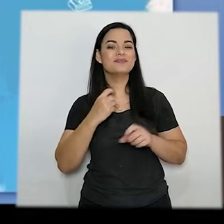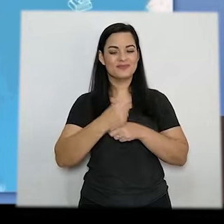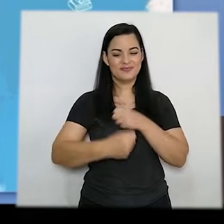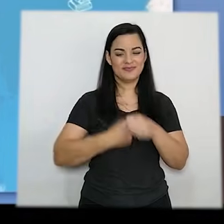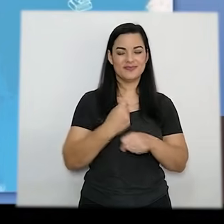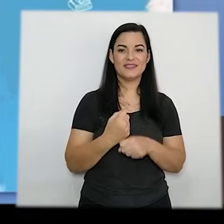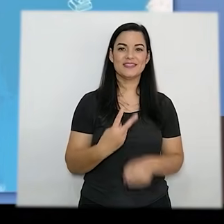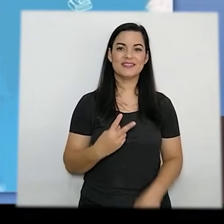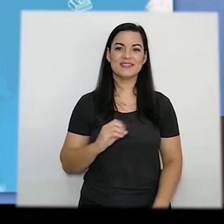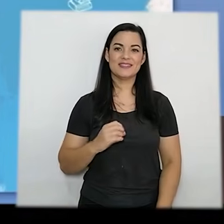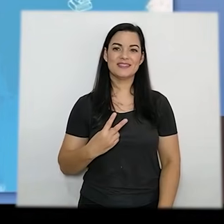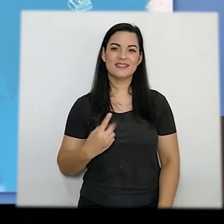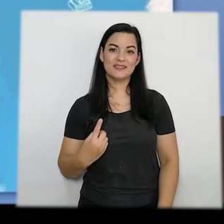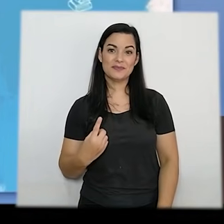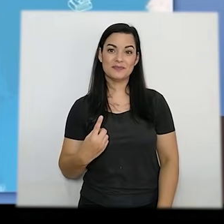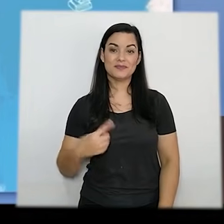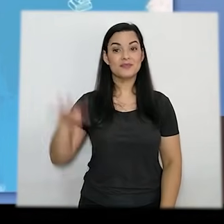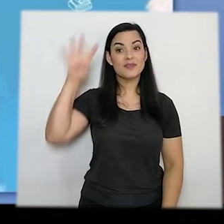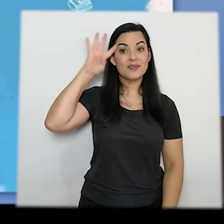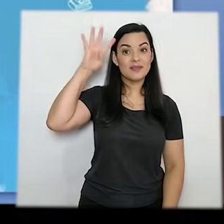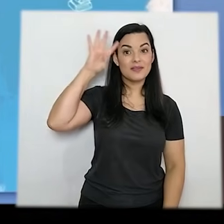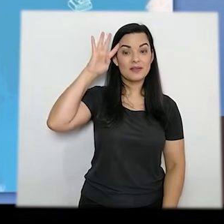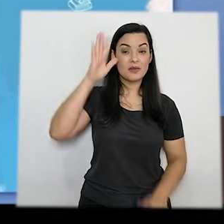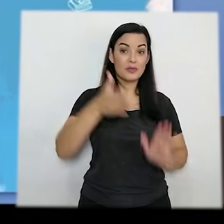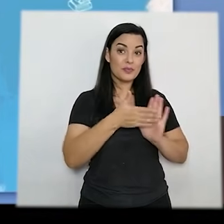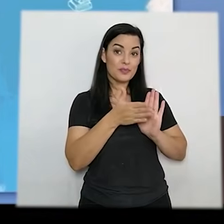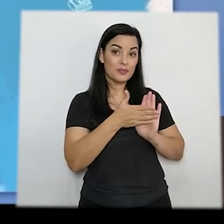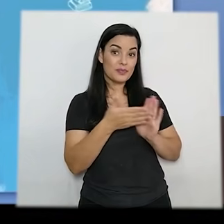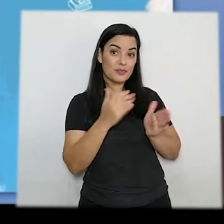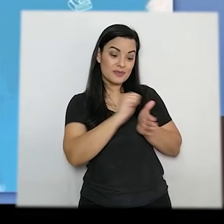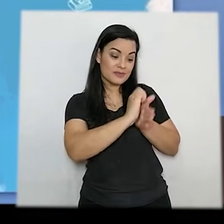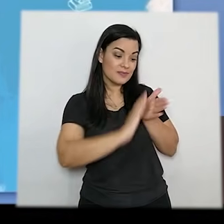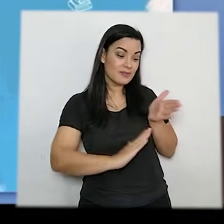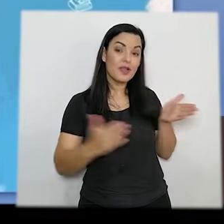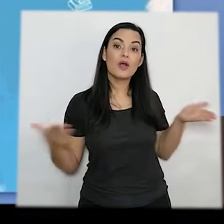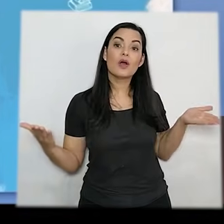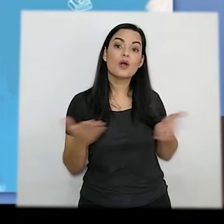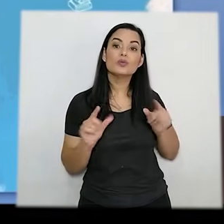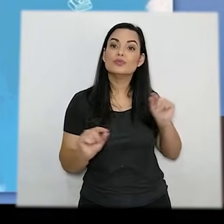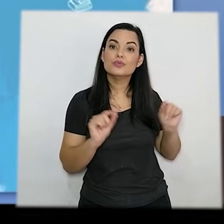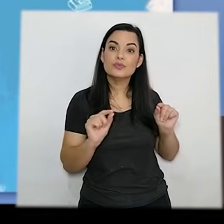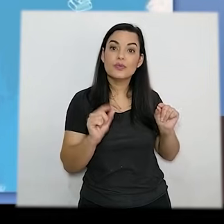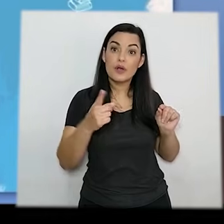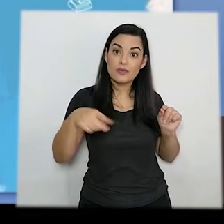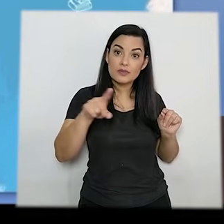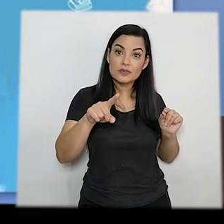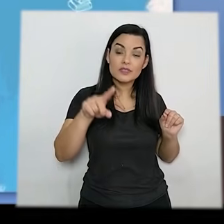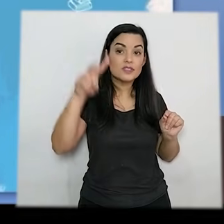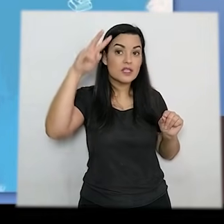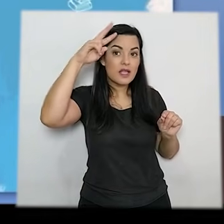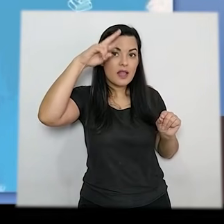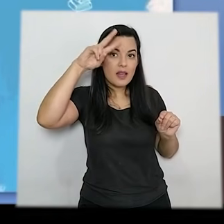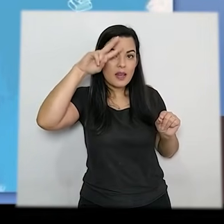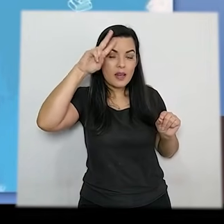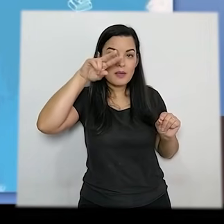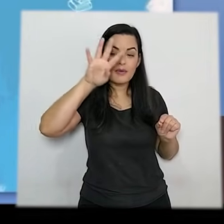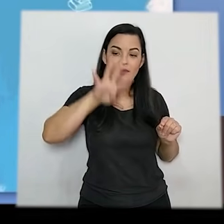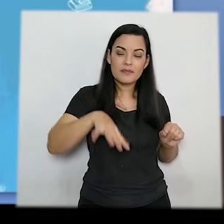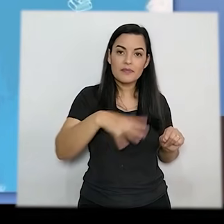12/5/2021, quarta-feira. Na nossa proposta do dia, vocês vão retomar a tabela do roteiro de...